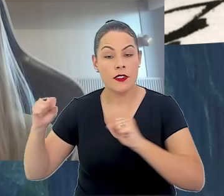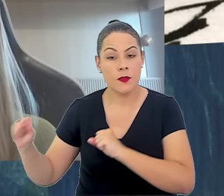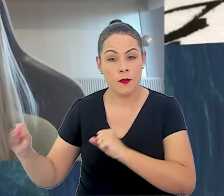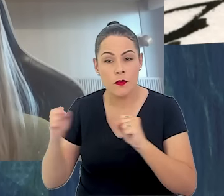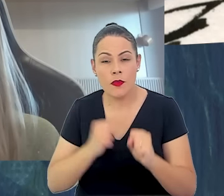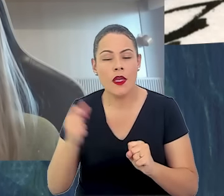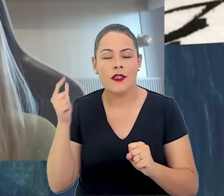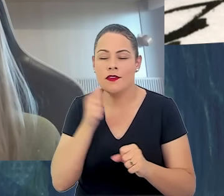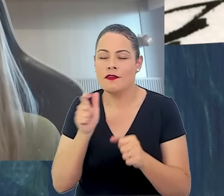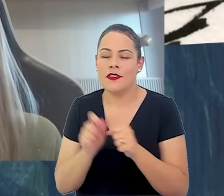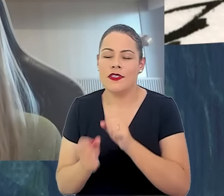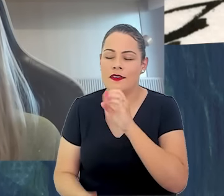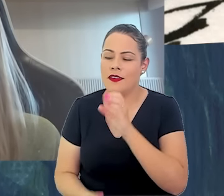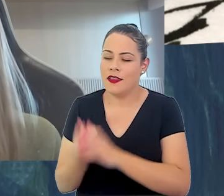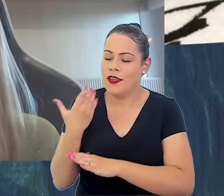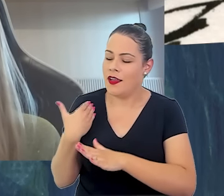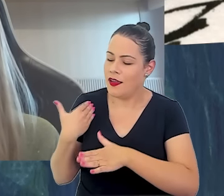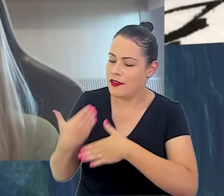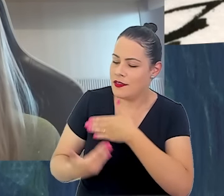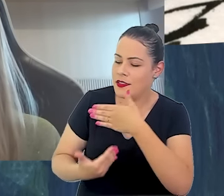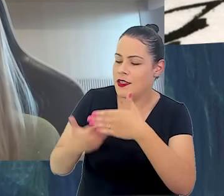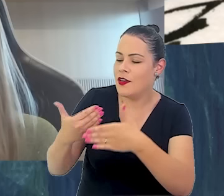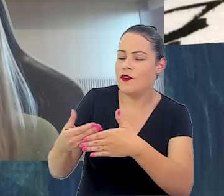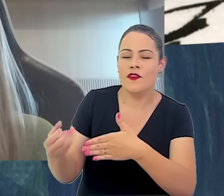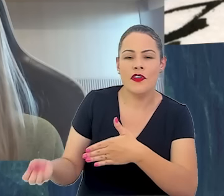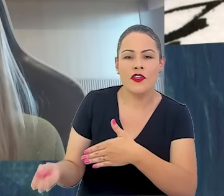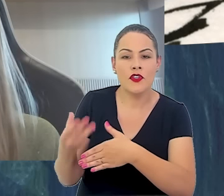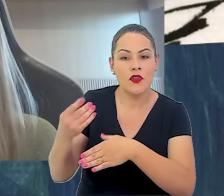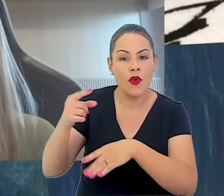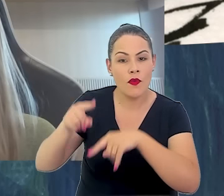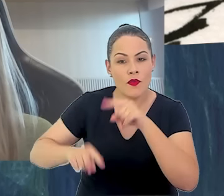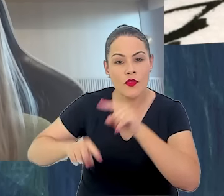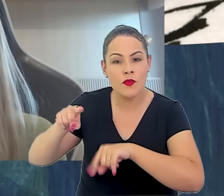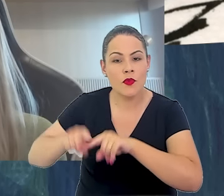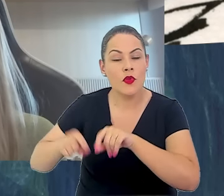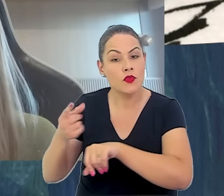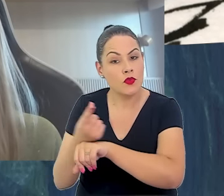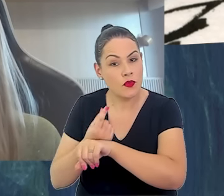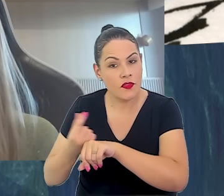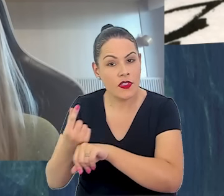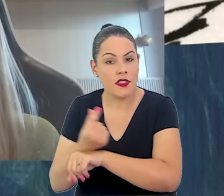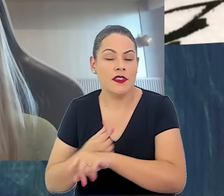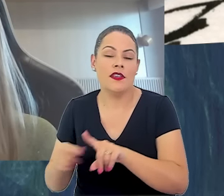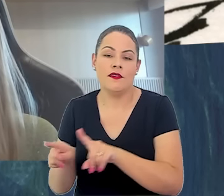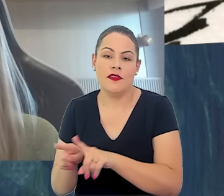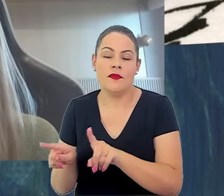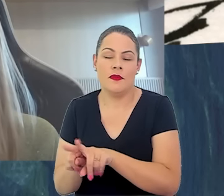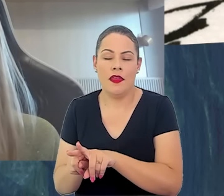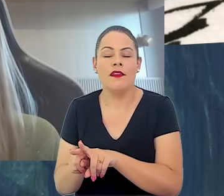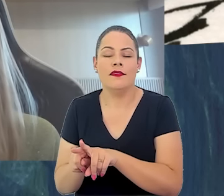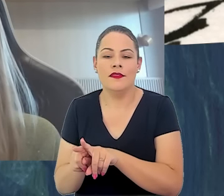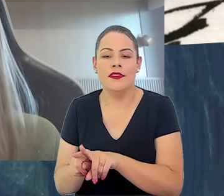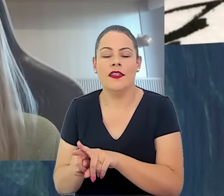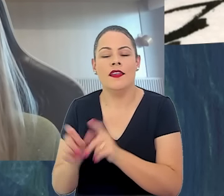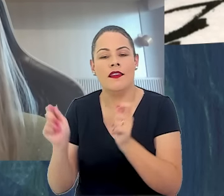você desenvolver uma série de novos produtos financeiros que